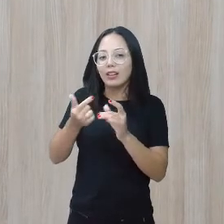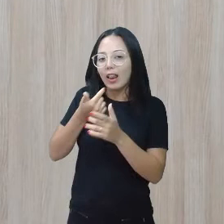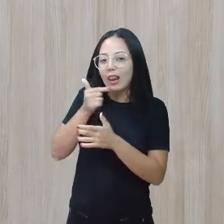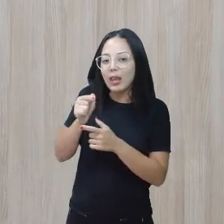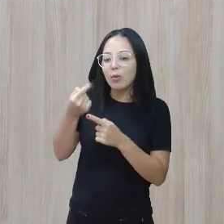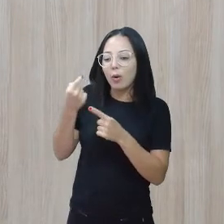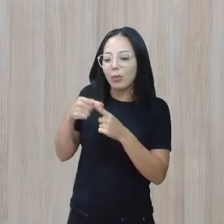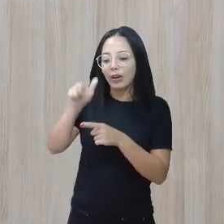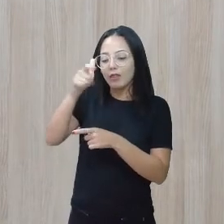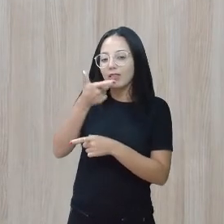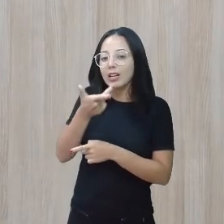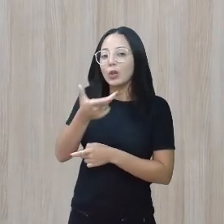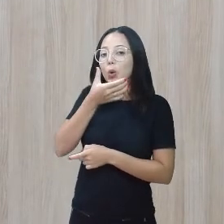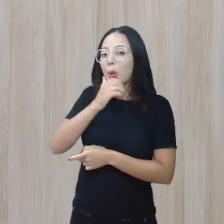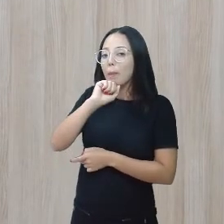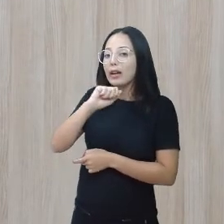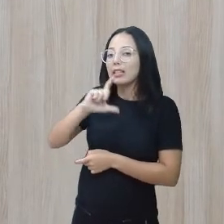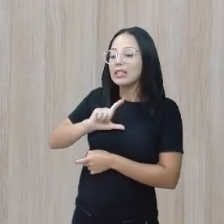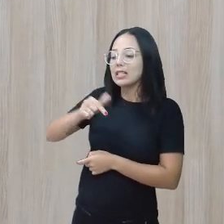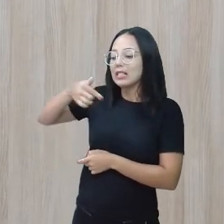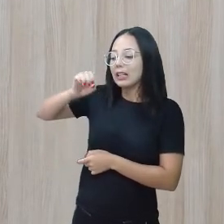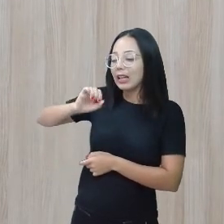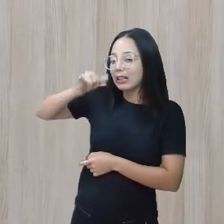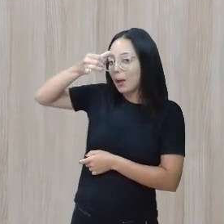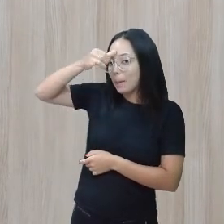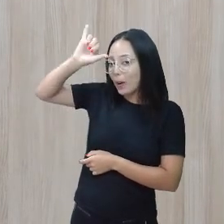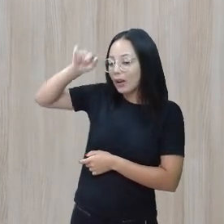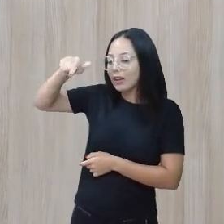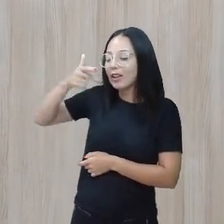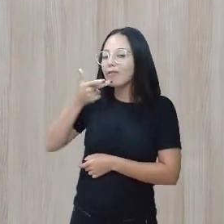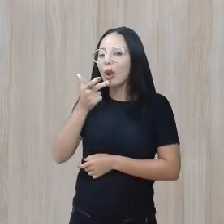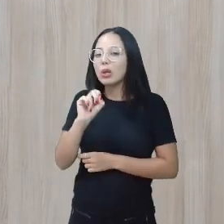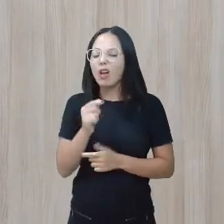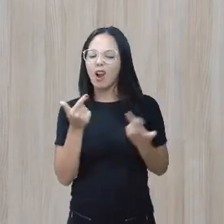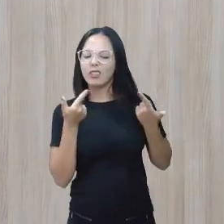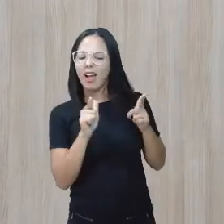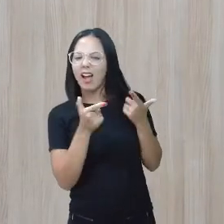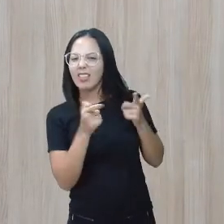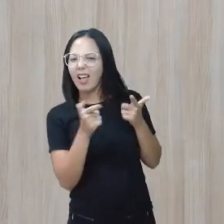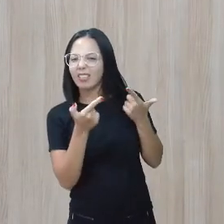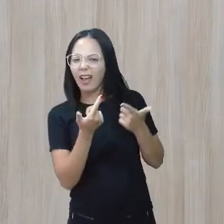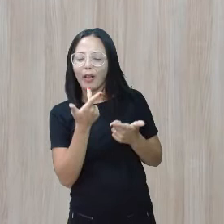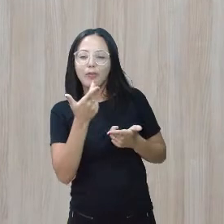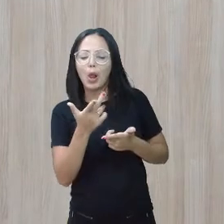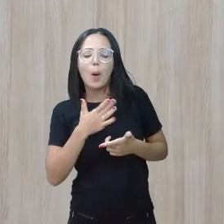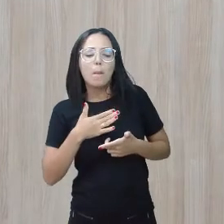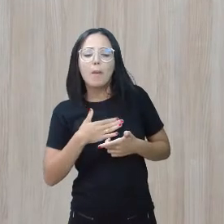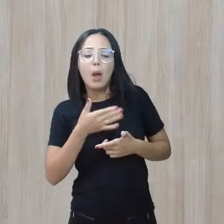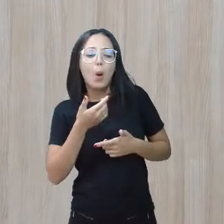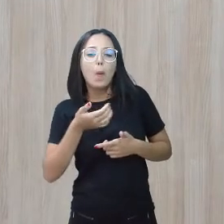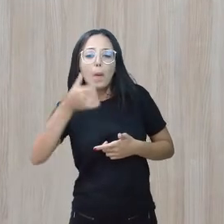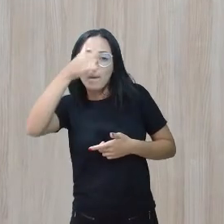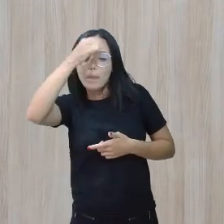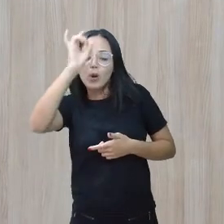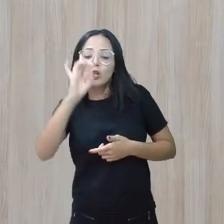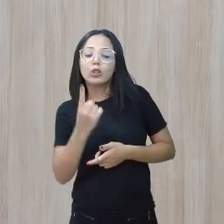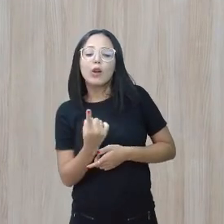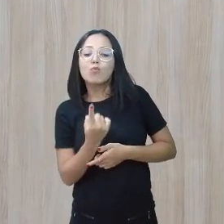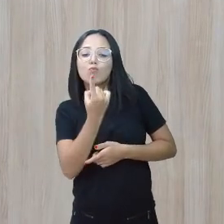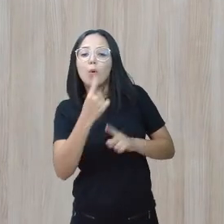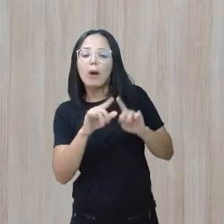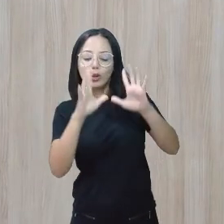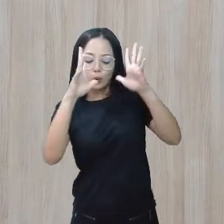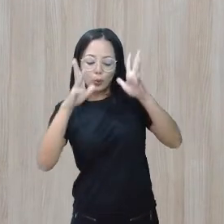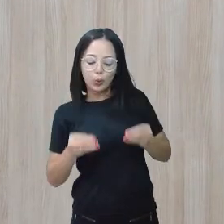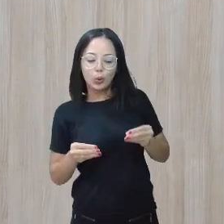dizendo que o pai dele tinha 70 cabeças, então o Antônio resolveu tirar onda. Dizer, oxe, mas o meu boi eu só tenho um, mas ele está